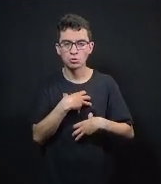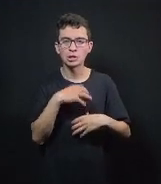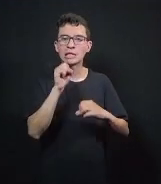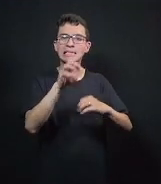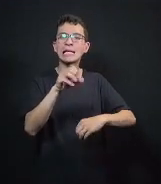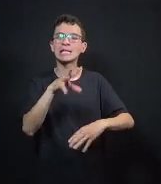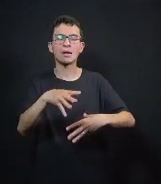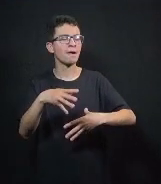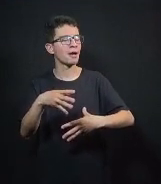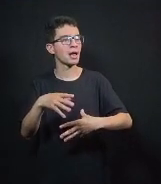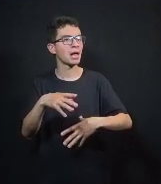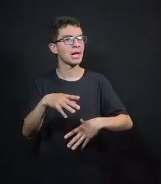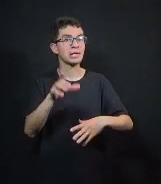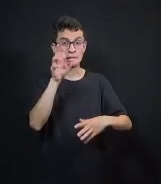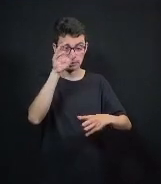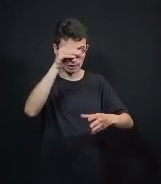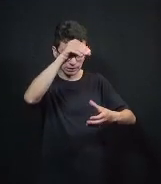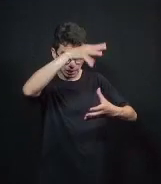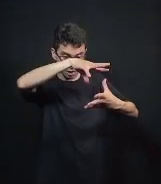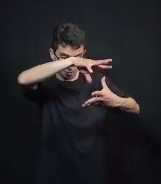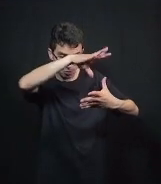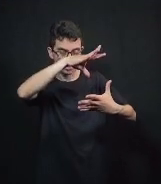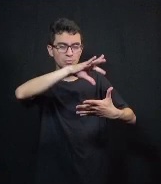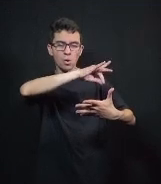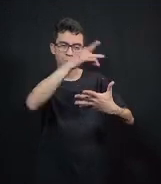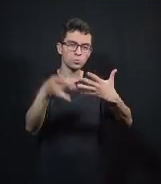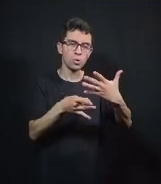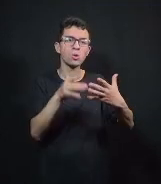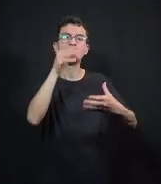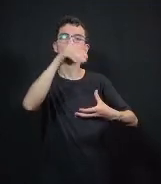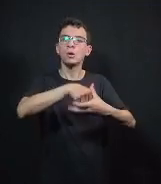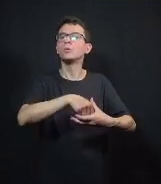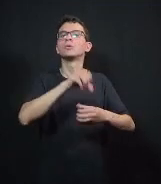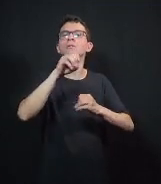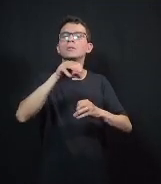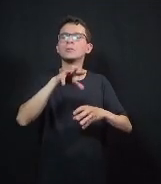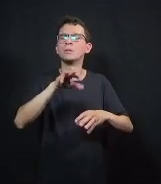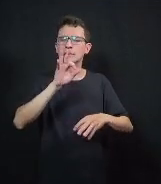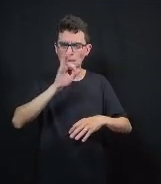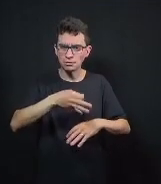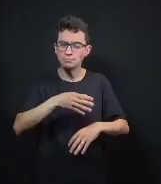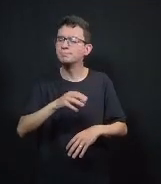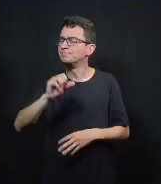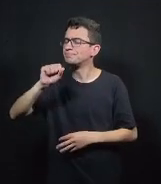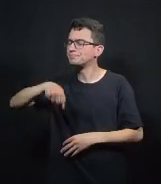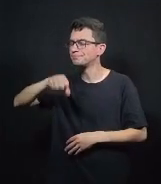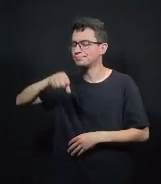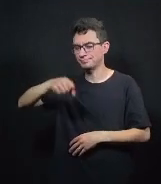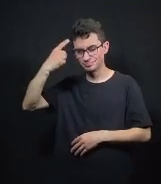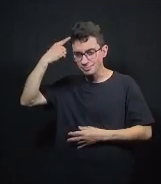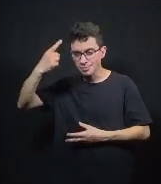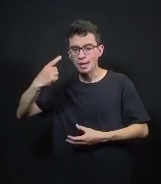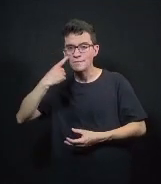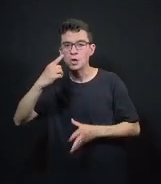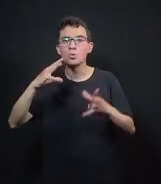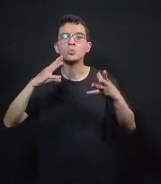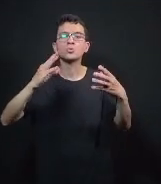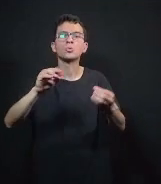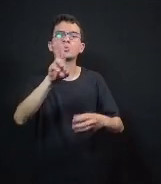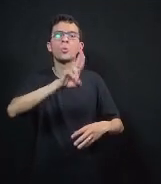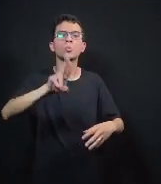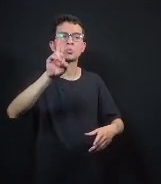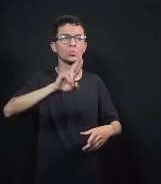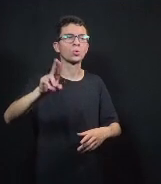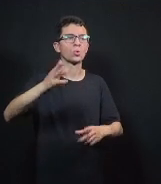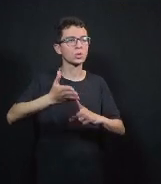educativo, é isso? Eu acho que tem um componente que envolve, de um certo modo, o uso das tecnologias, né? E aí eu